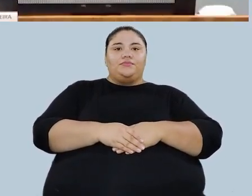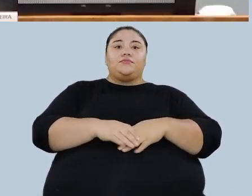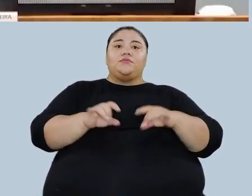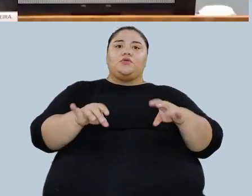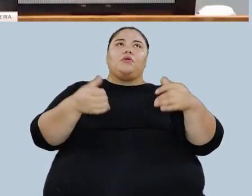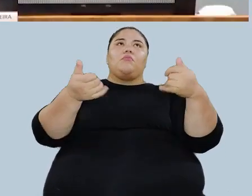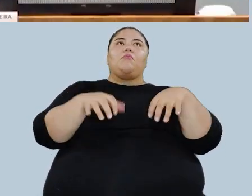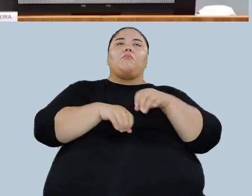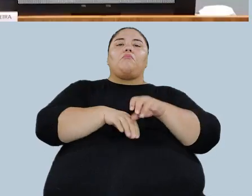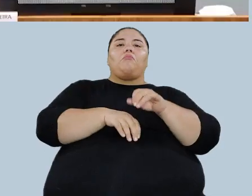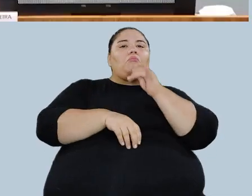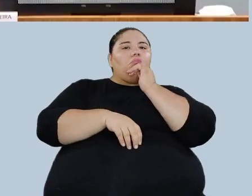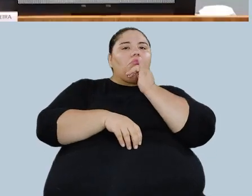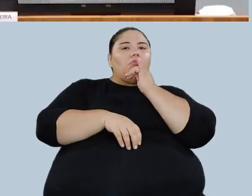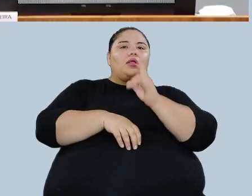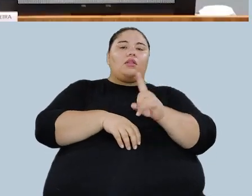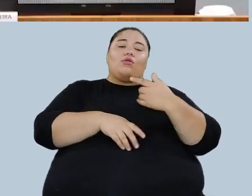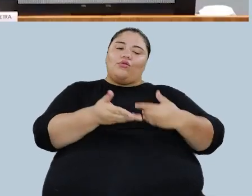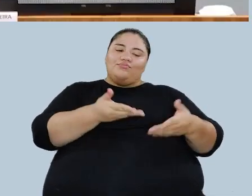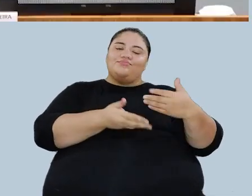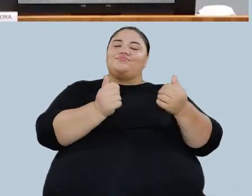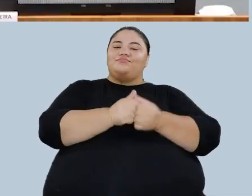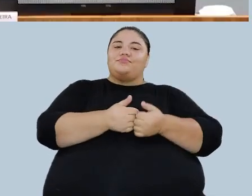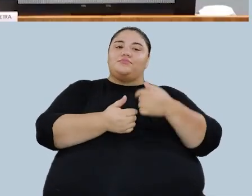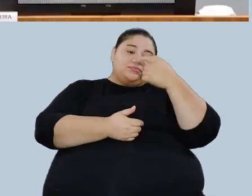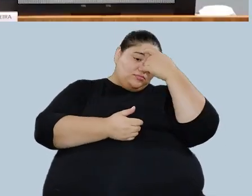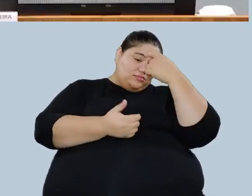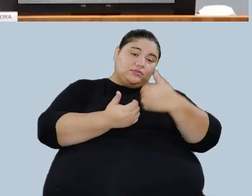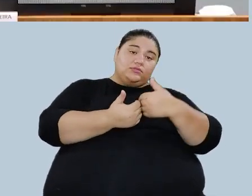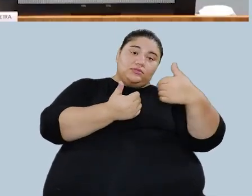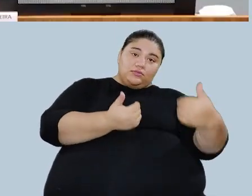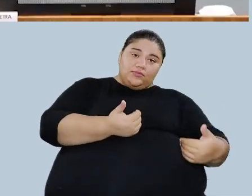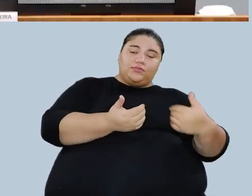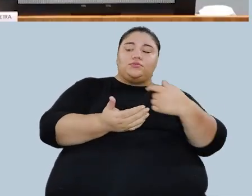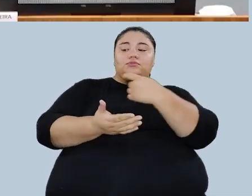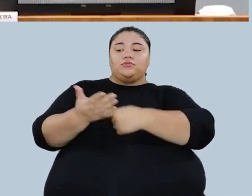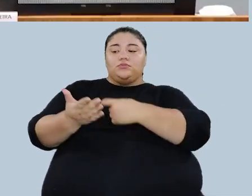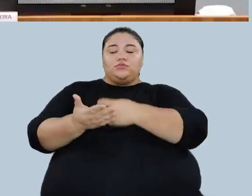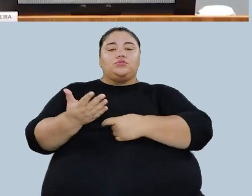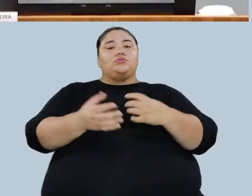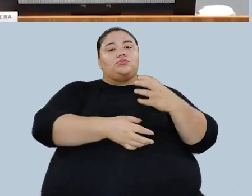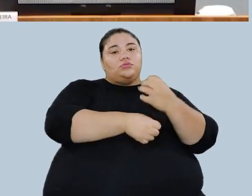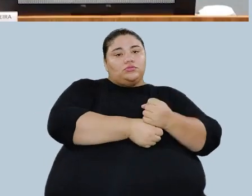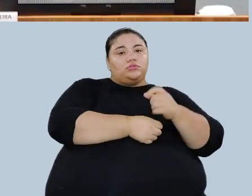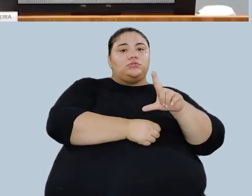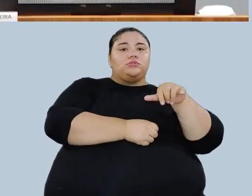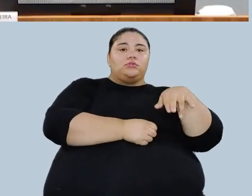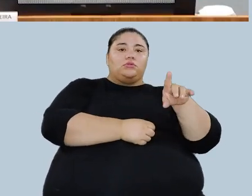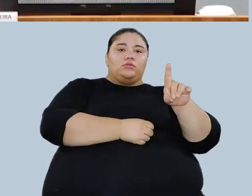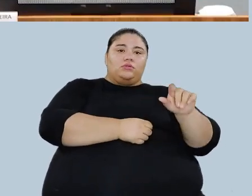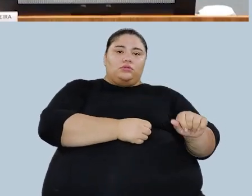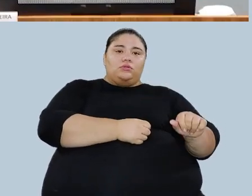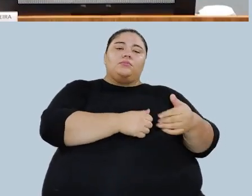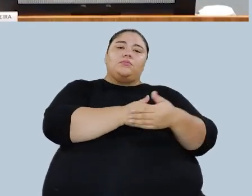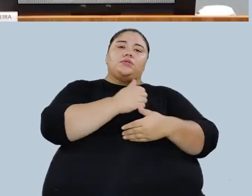explicar aqui um pouquinho mais, então é só a lógica da reforma, né? A separação da receita líquida dos tributos sobre incidentes, né?